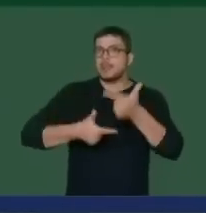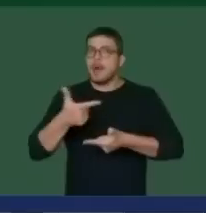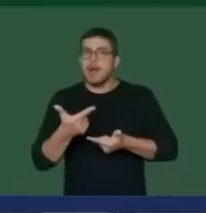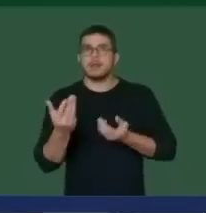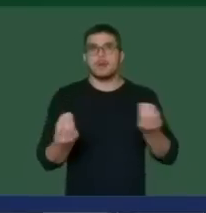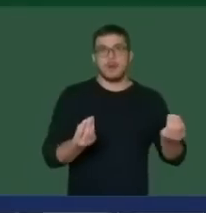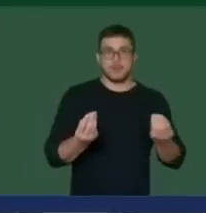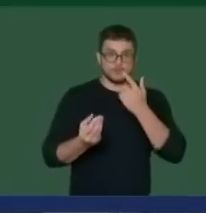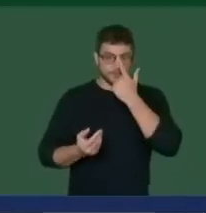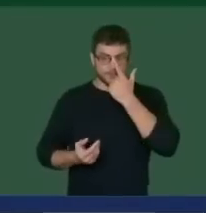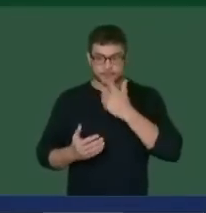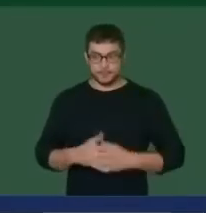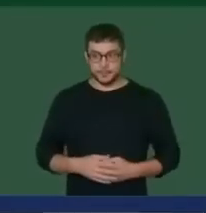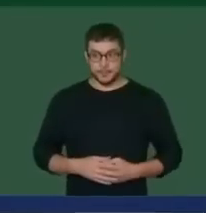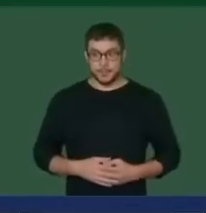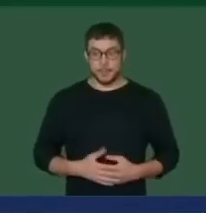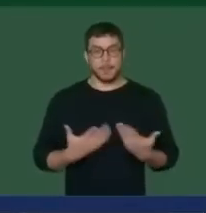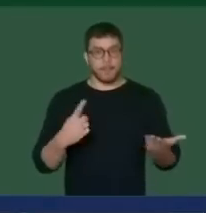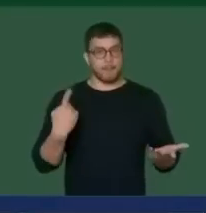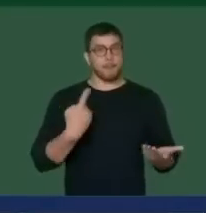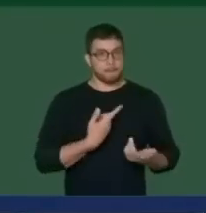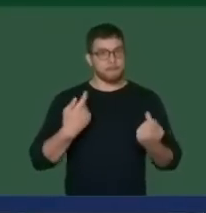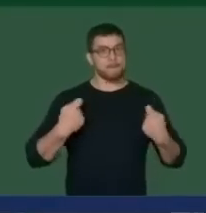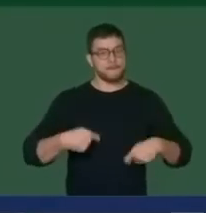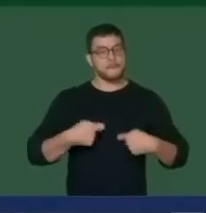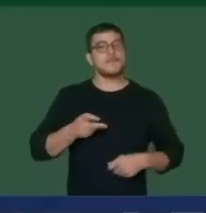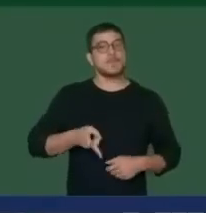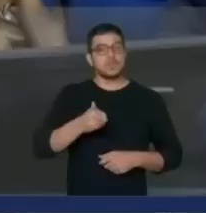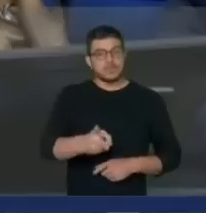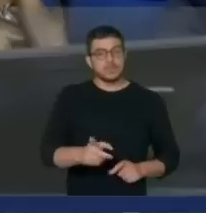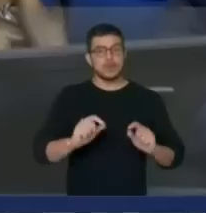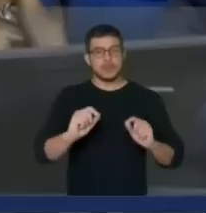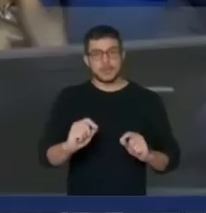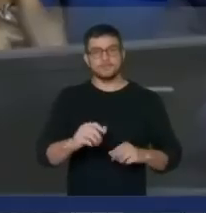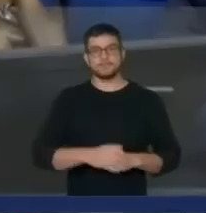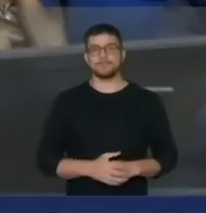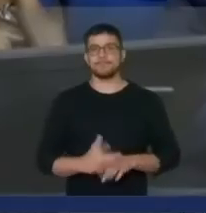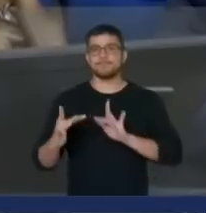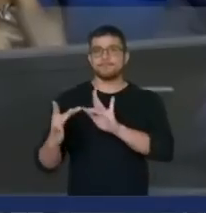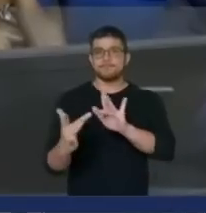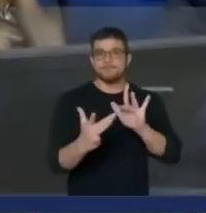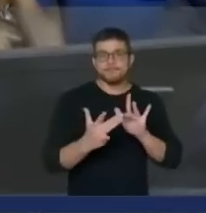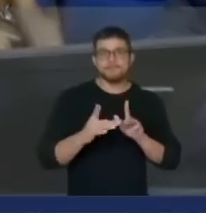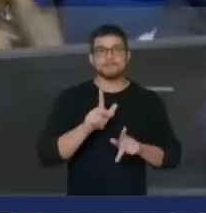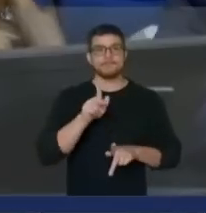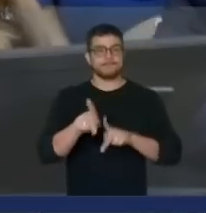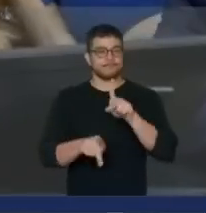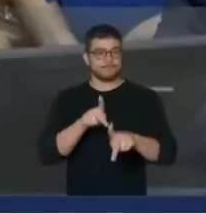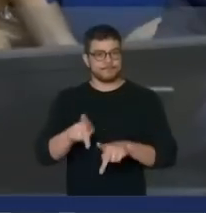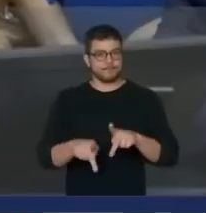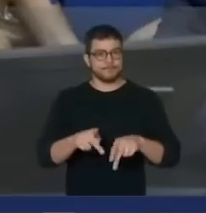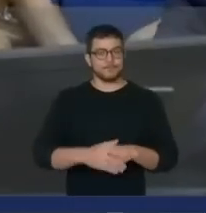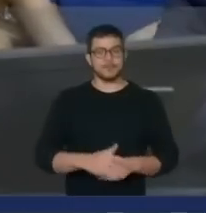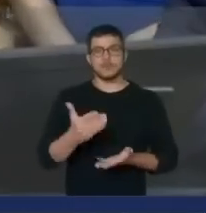outro. Vamos continuar trabalhando, ouvindo as ruas, assumir responsabilidades e